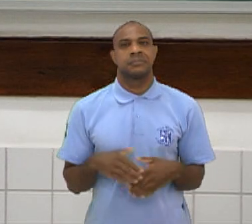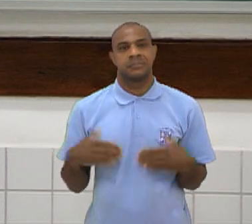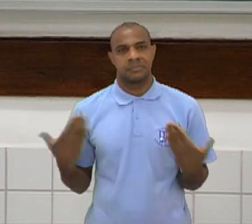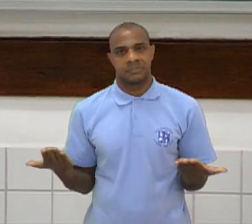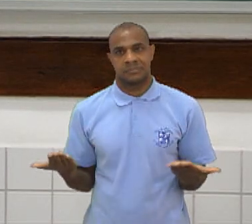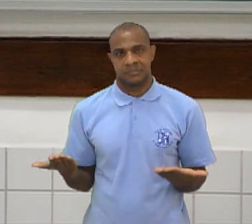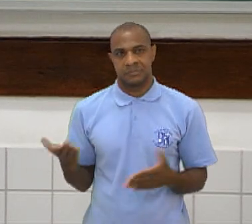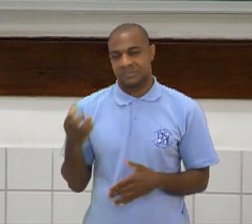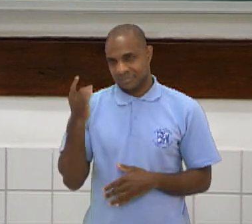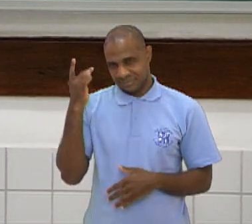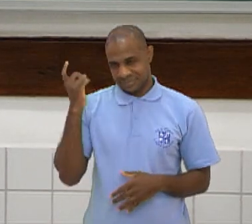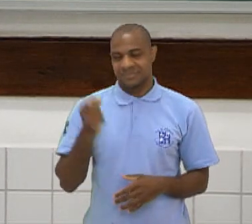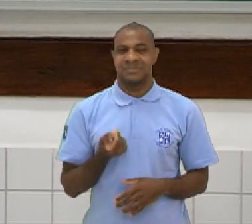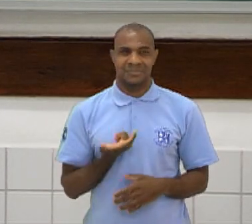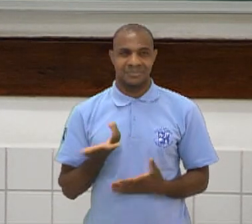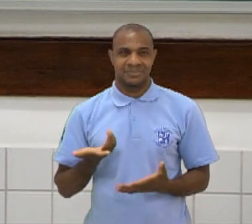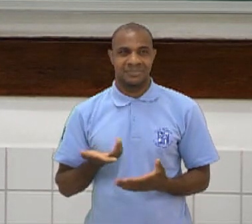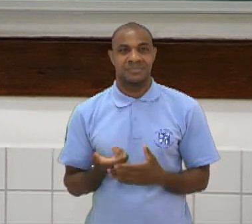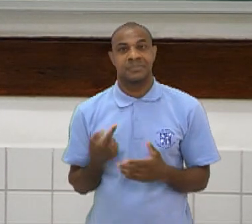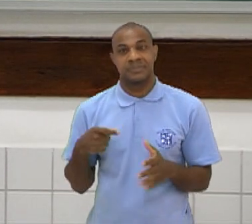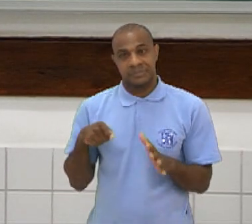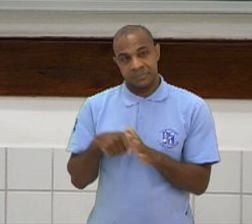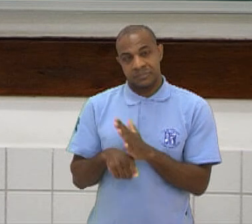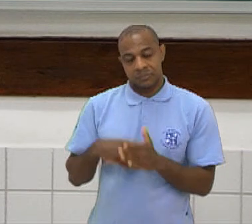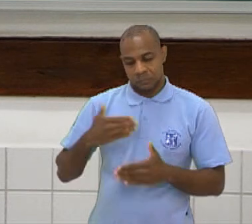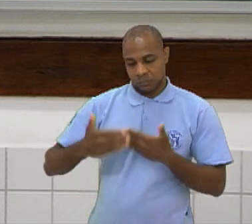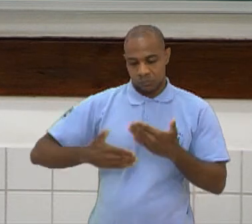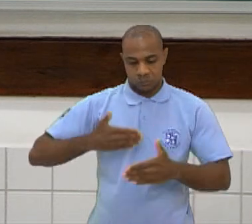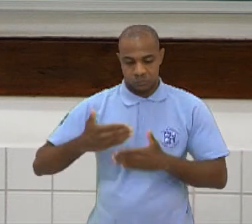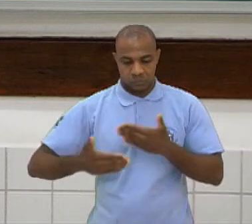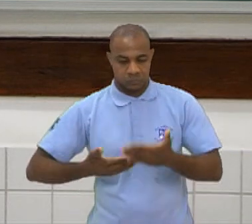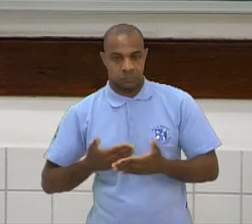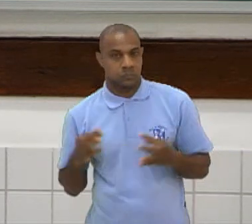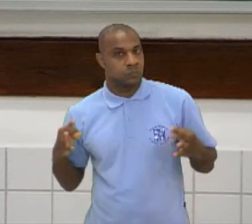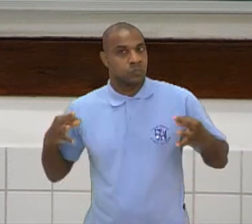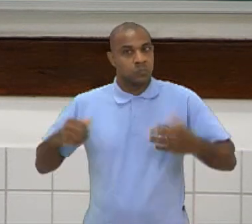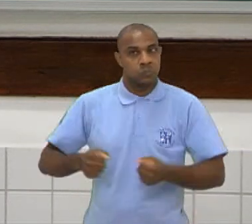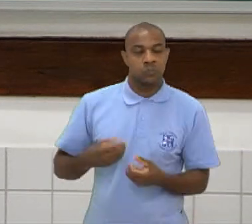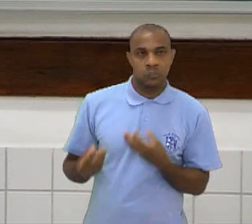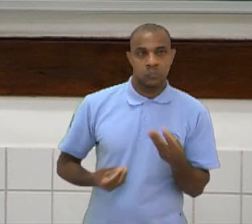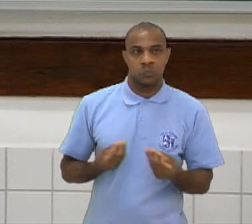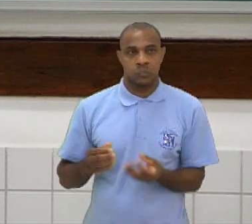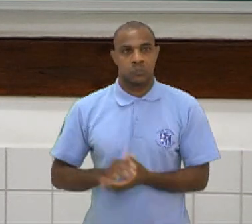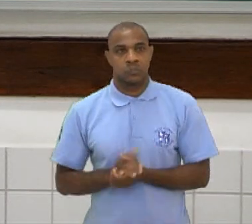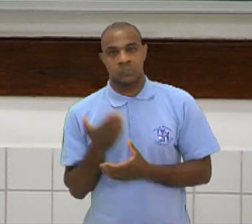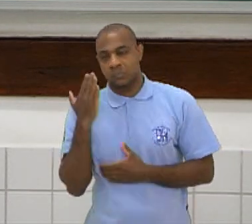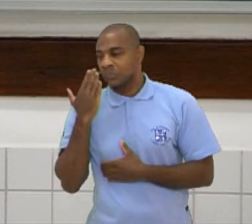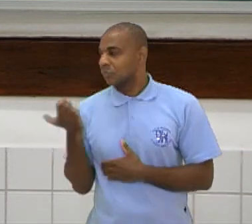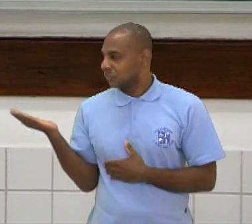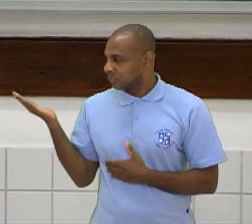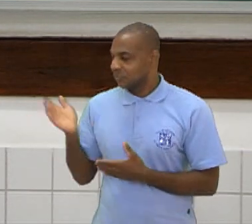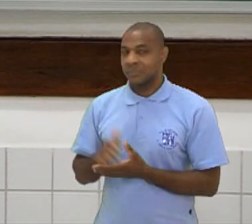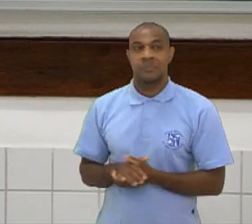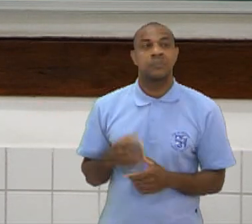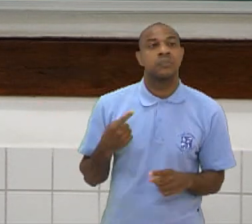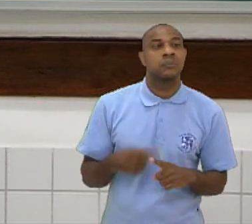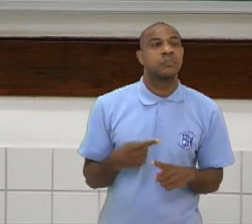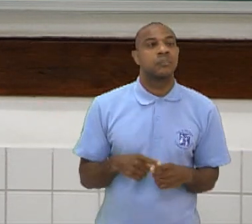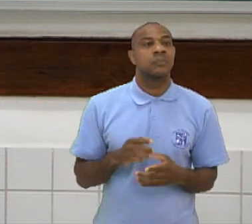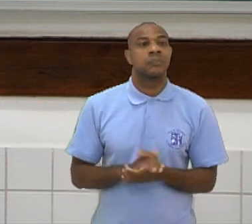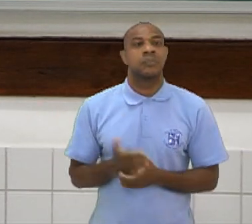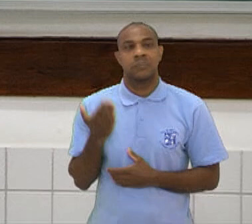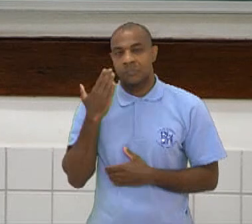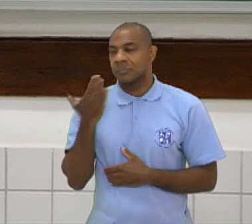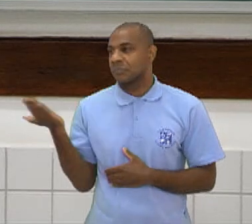Esse foi um pouquinho mais fácil, né, gente? Porque ele perguntou do processo total. Então, o processo total, você lembrou ali que é a nitrificação. Então, por quê? Porque estava em